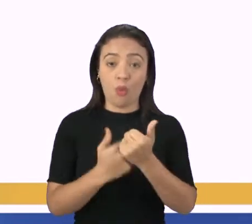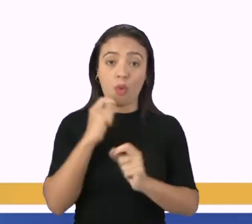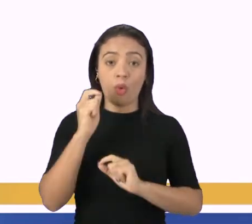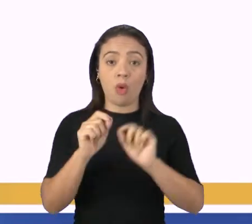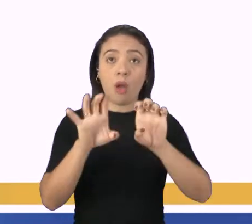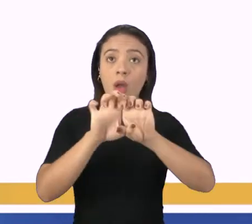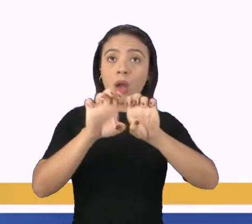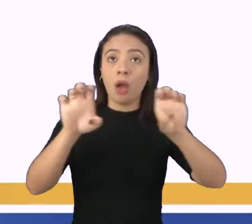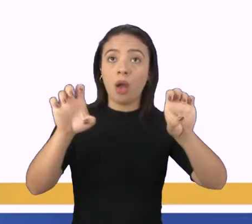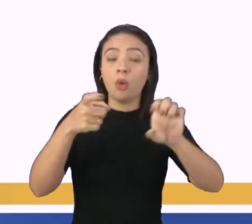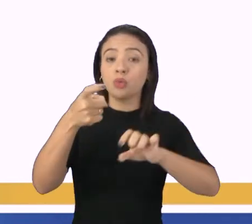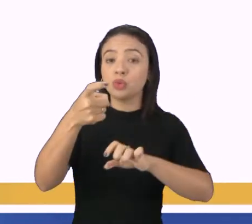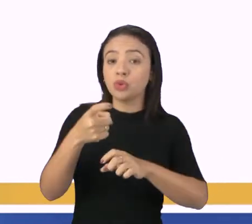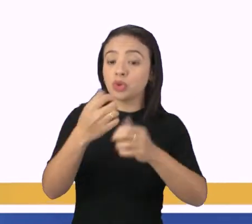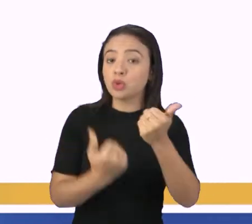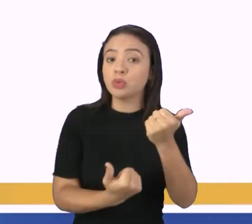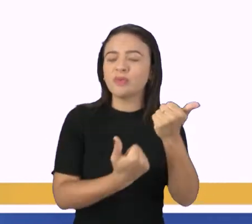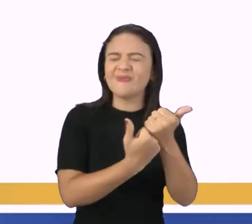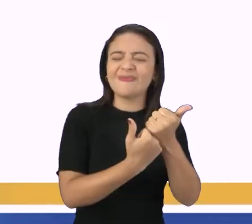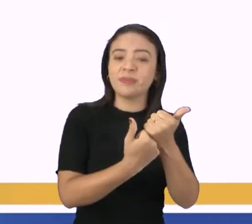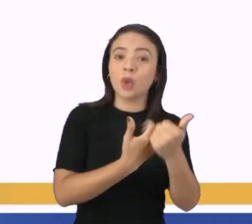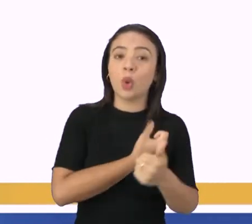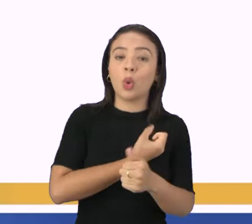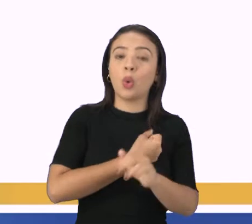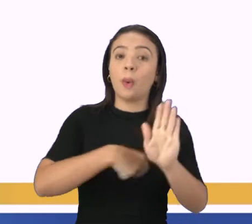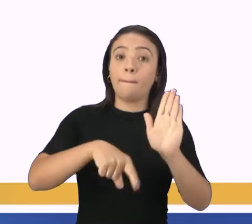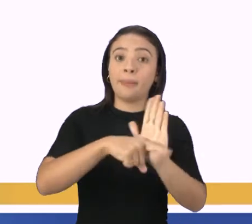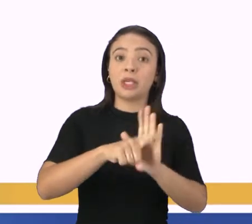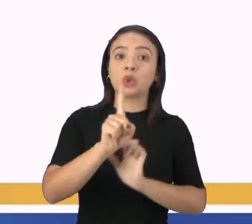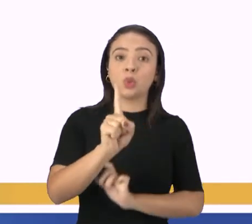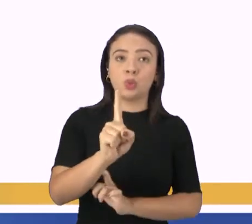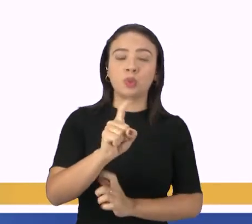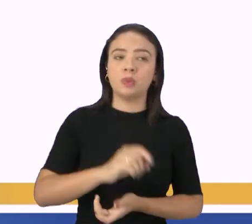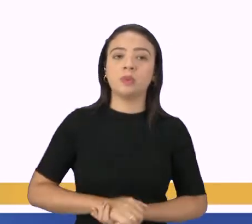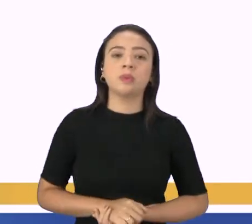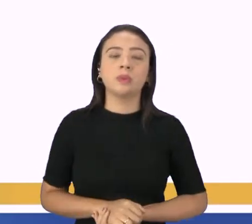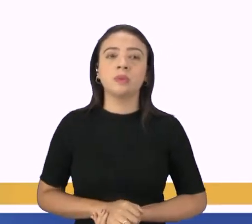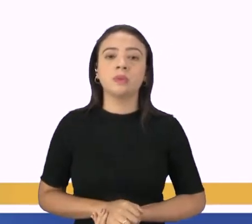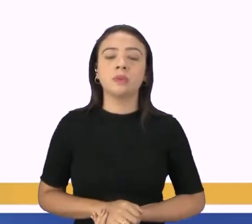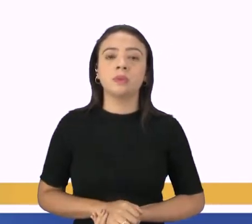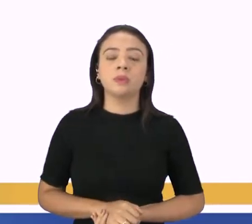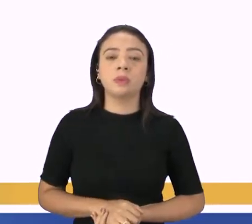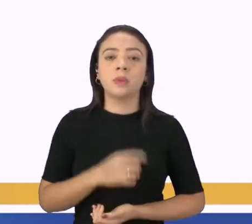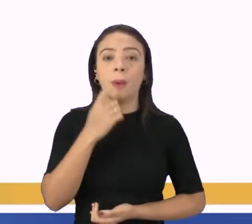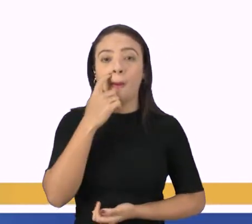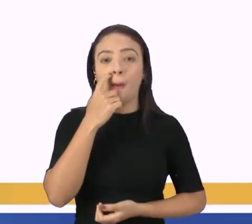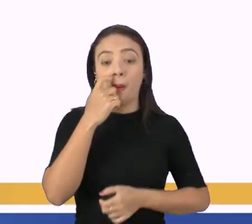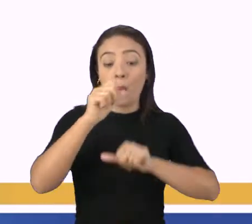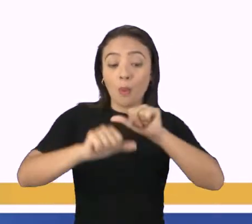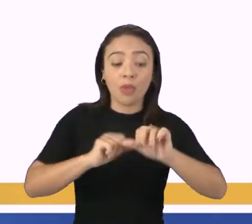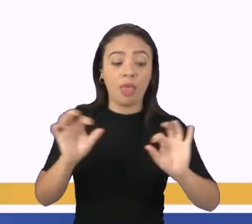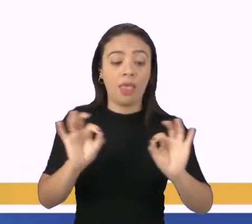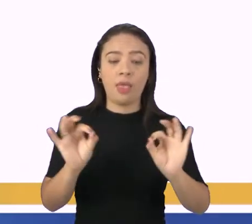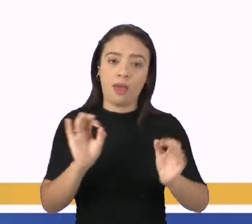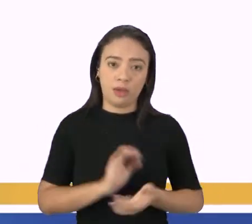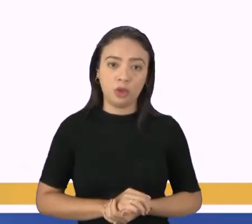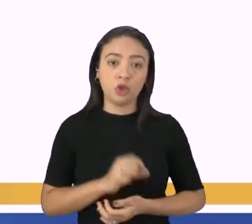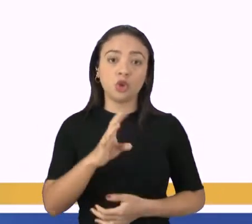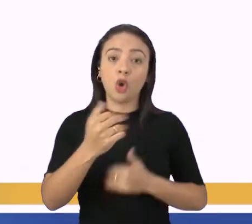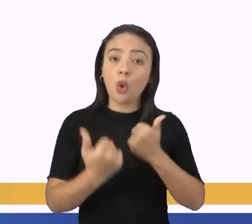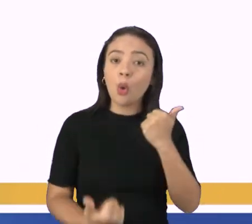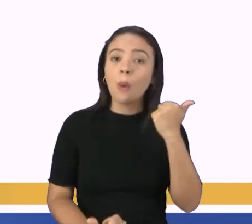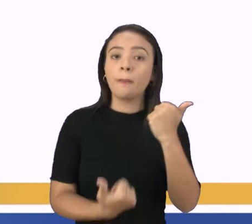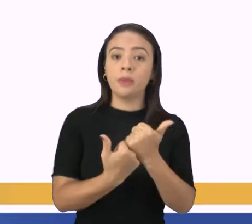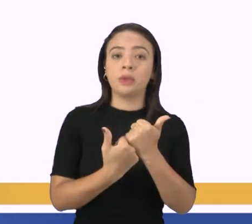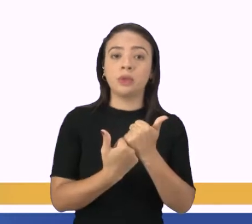esse x pelo número menos 1. Não vou fazer nenhuma modificação nessa equação. Eu vou